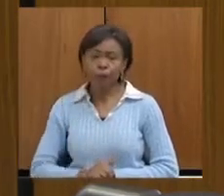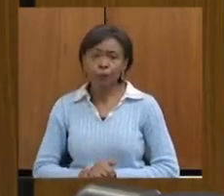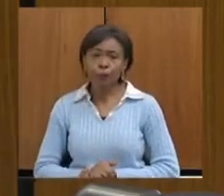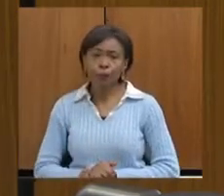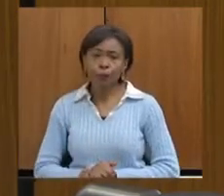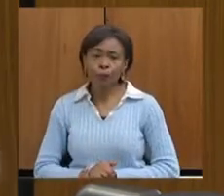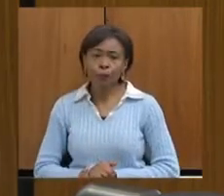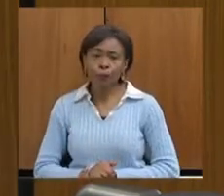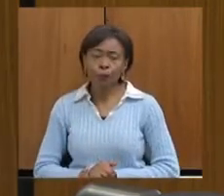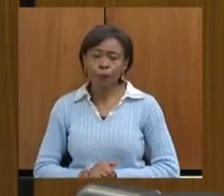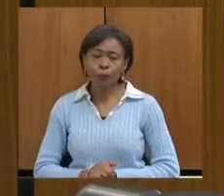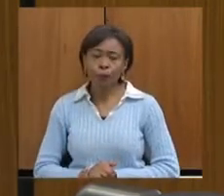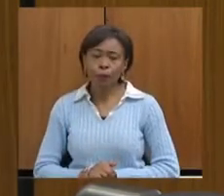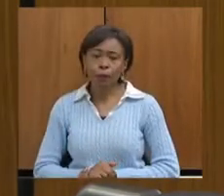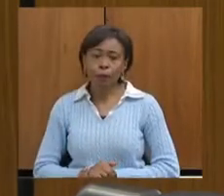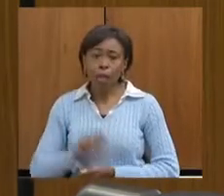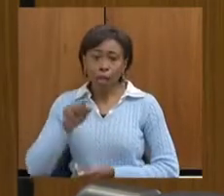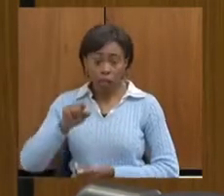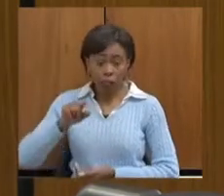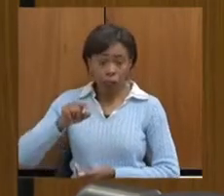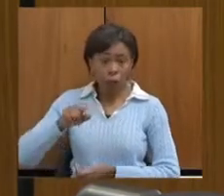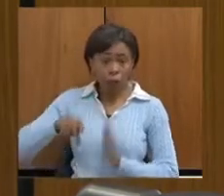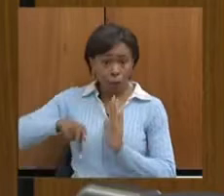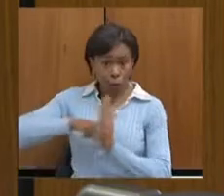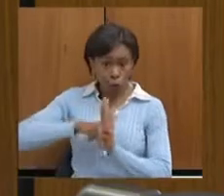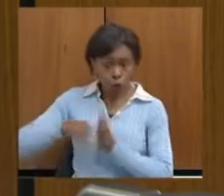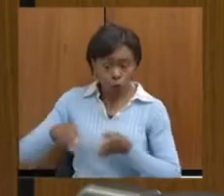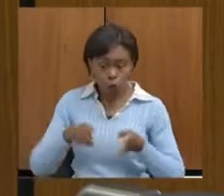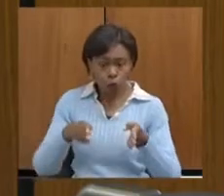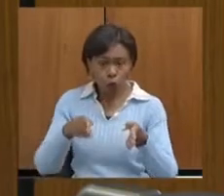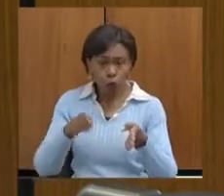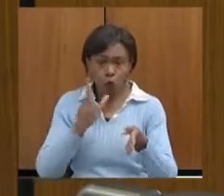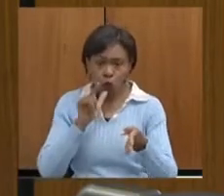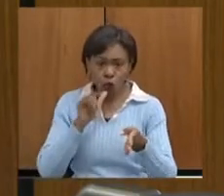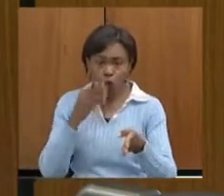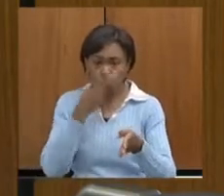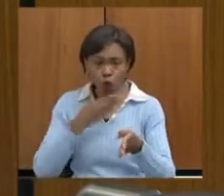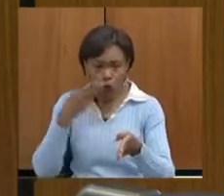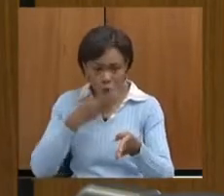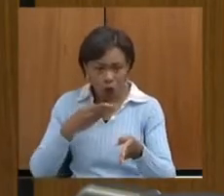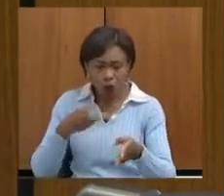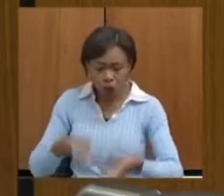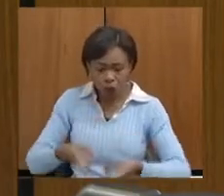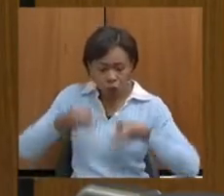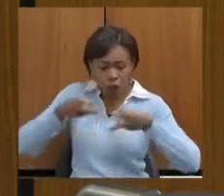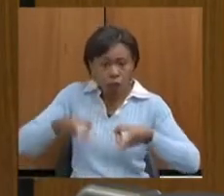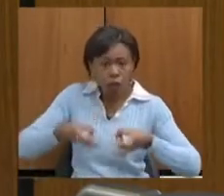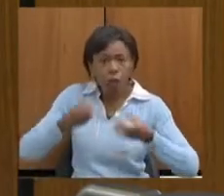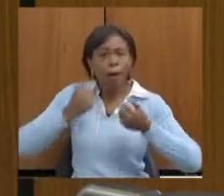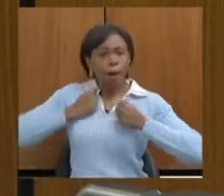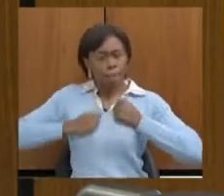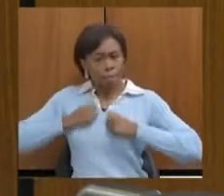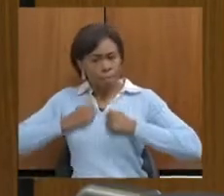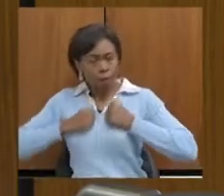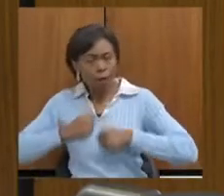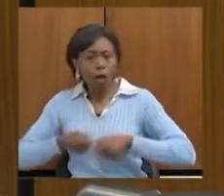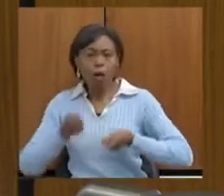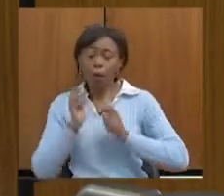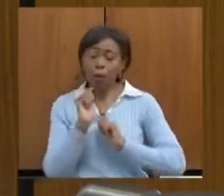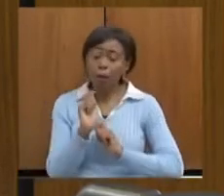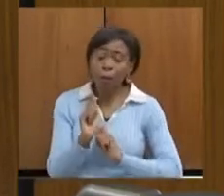que era retirada para o Rio Doce era para ela também para o banho né É para pesca né